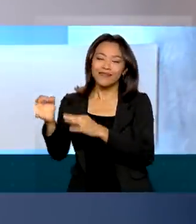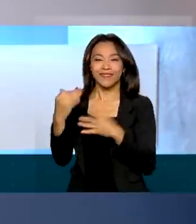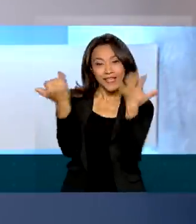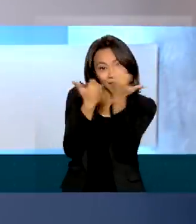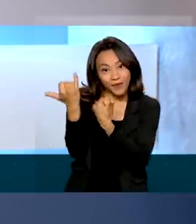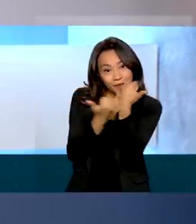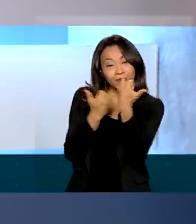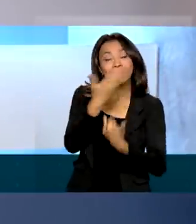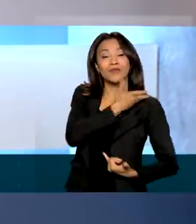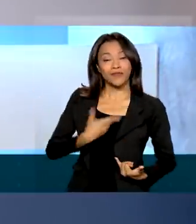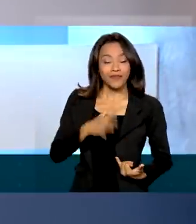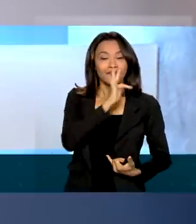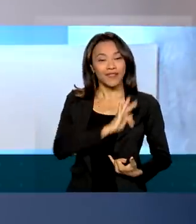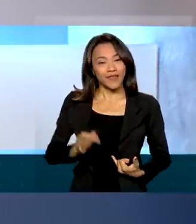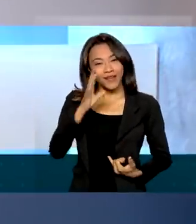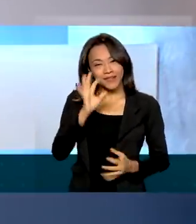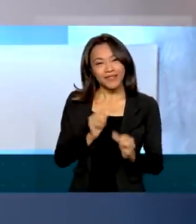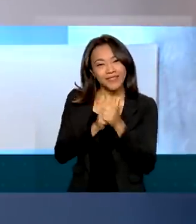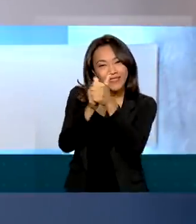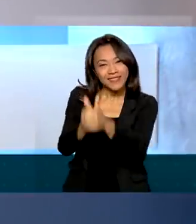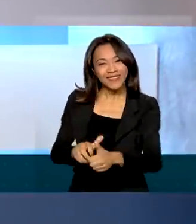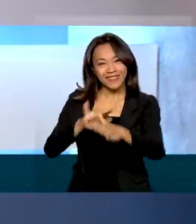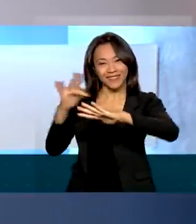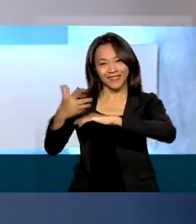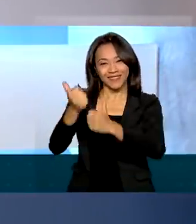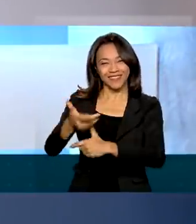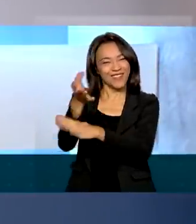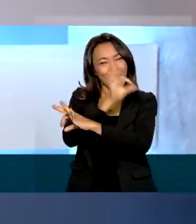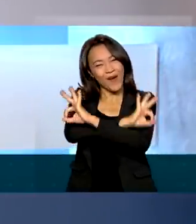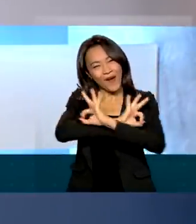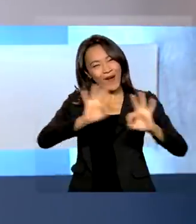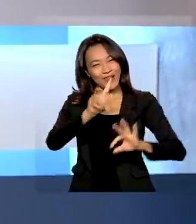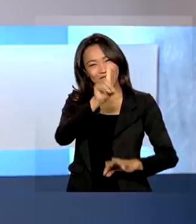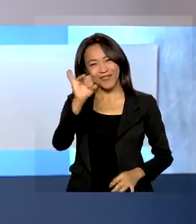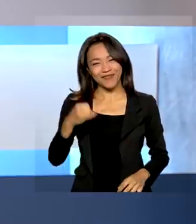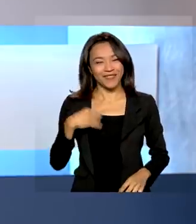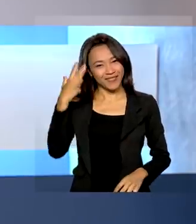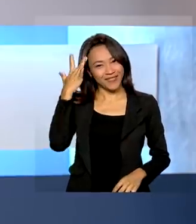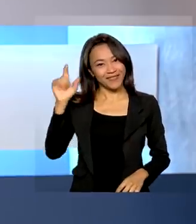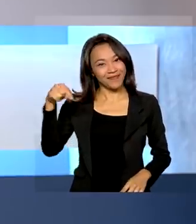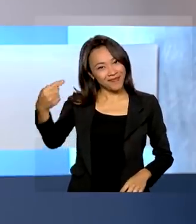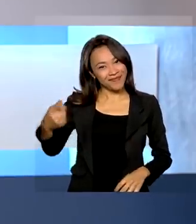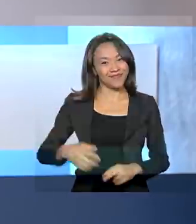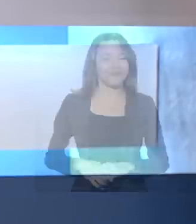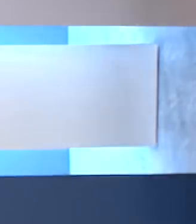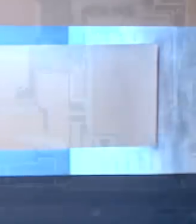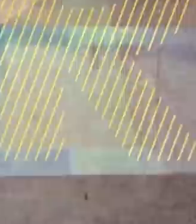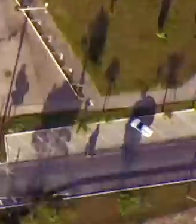governo federal seguindo nossas redes sociais. Para você, um ótimo dia e até a próxima.